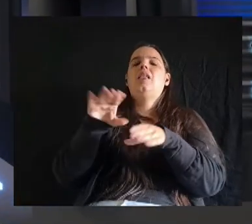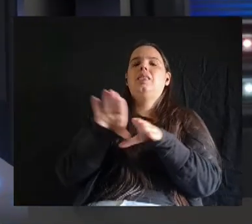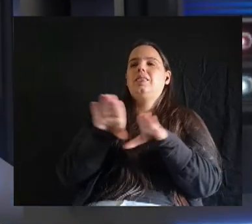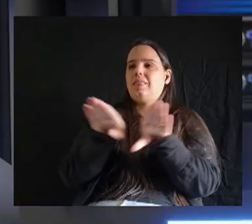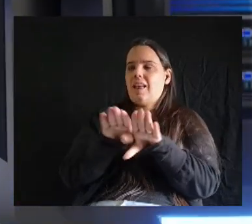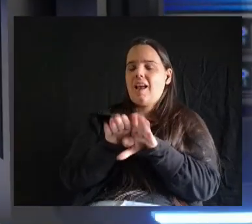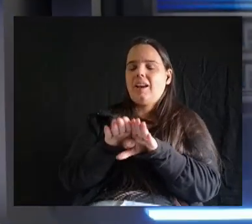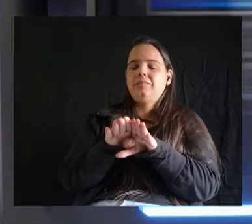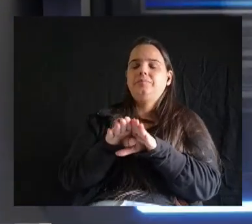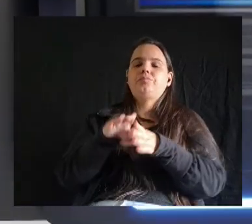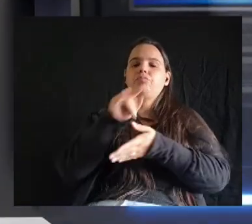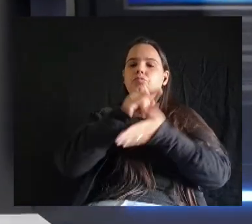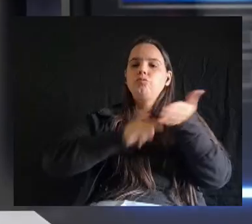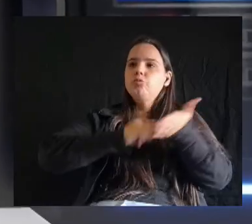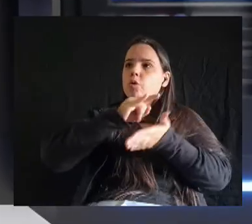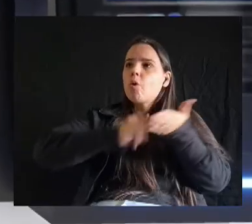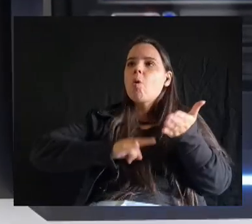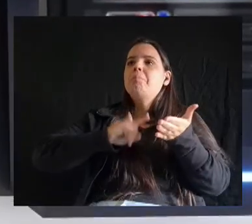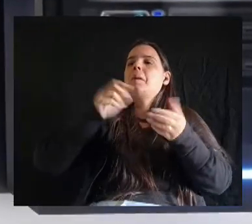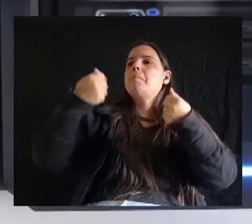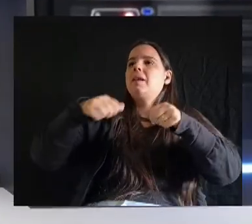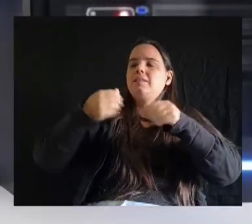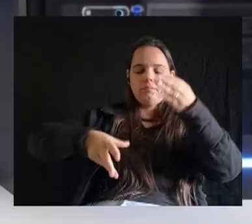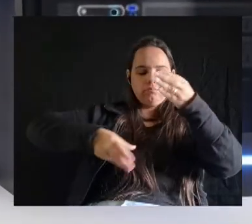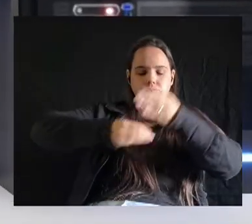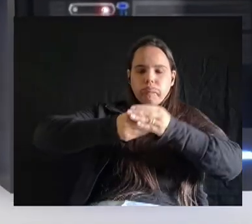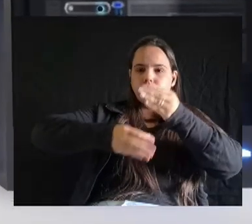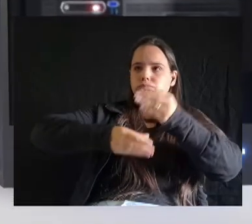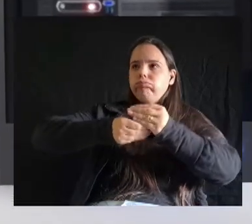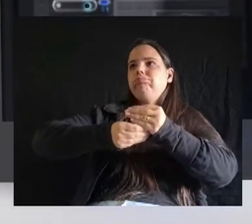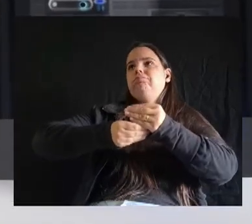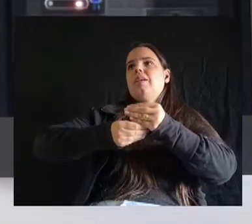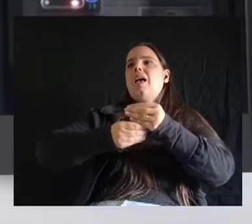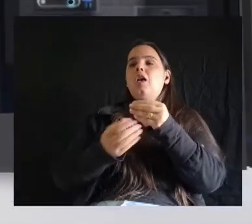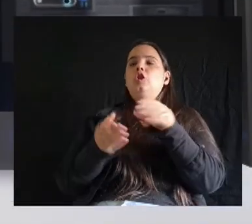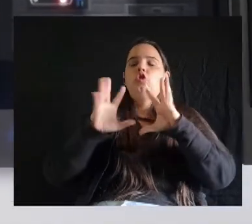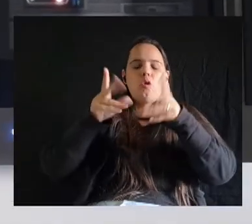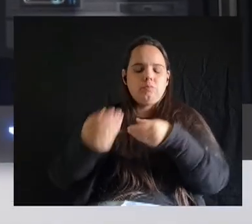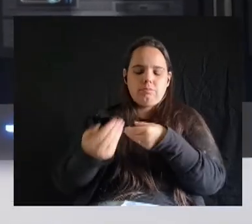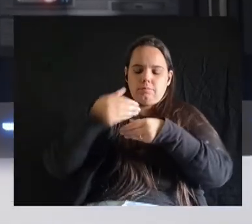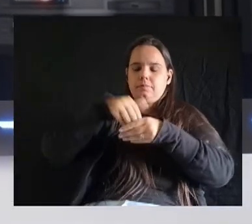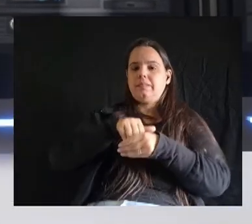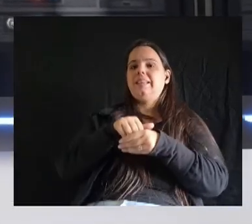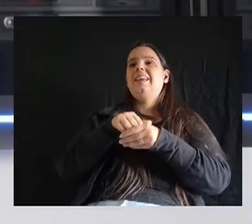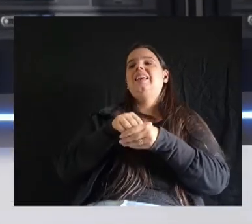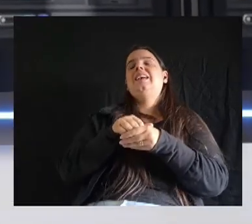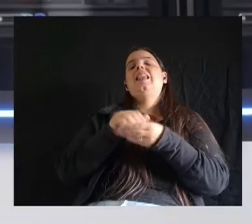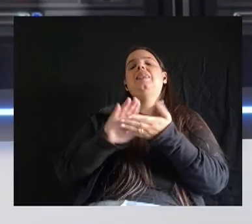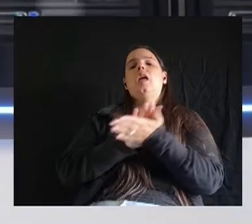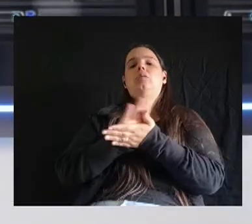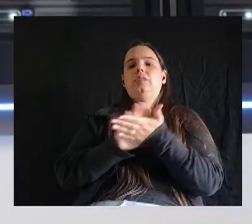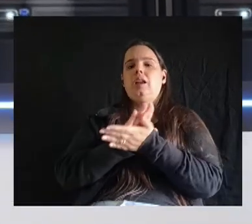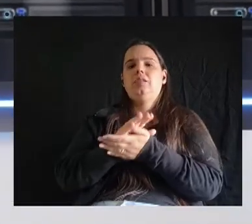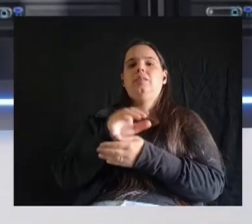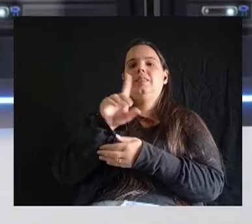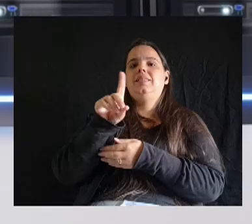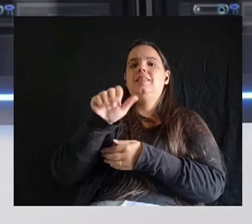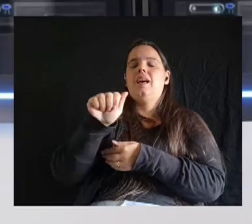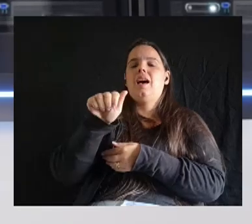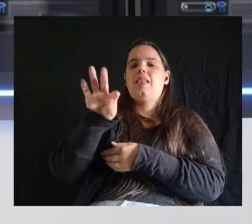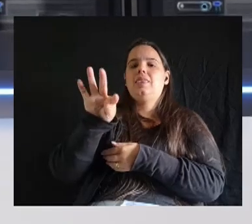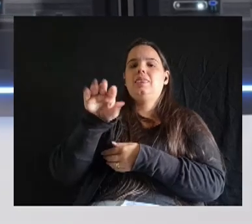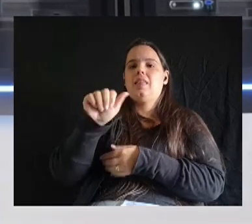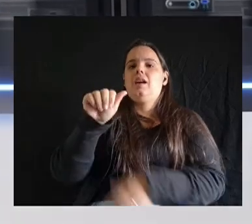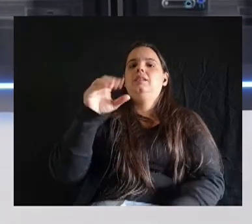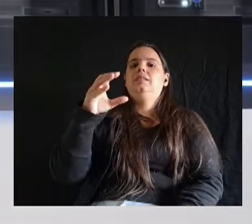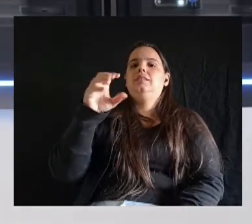tanto os dados quanto os algoritmos precisam dessa estrutura. Sem o data center, né, não é possível a gente ter todo esse uso e todo o